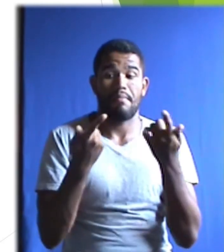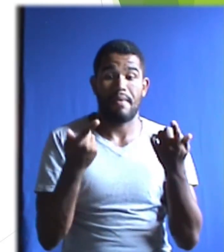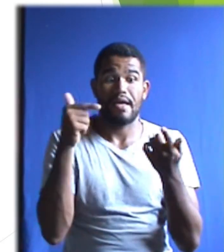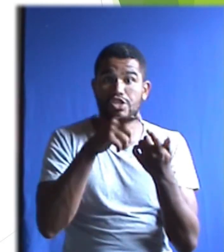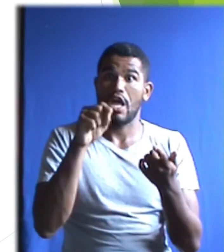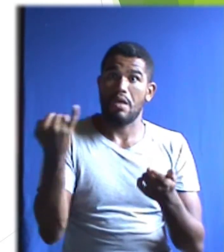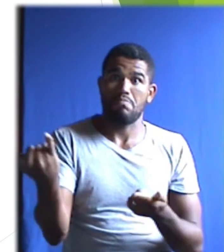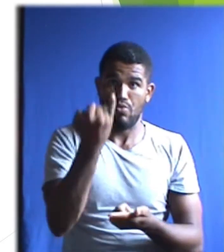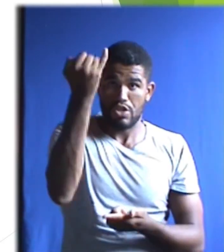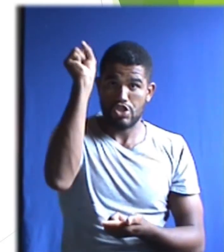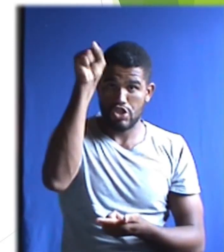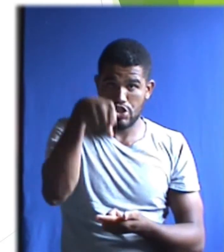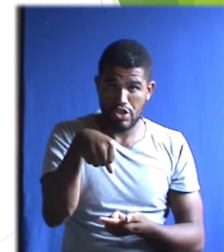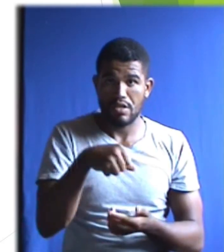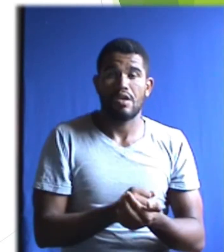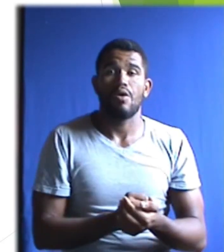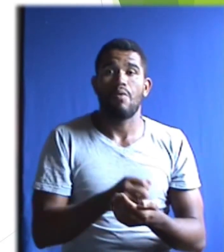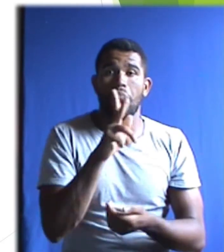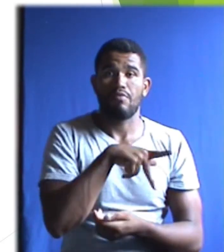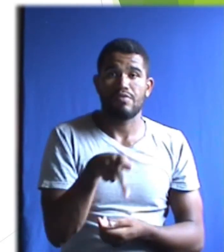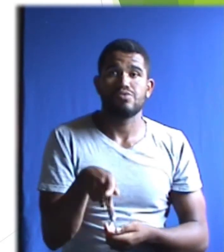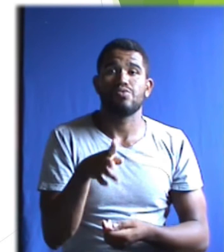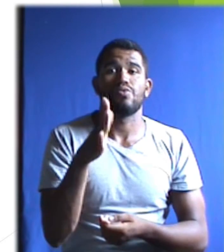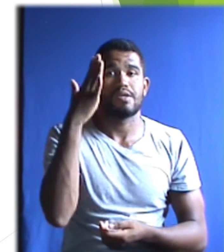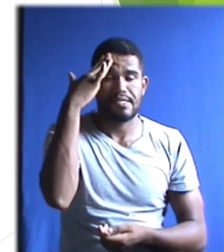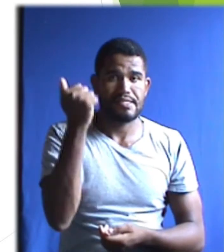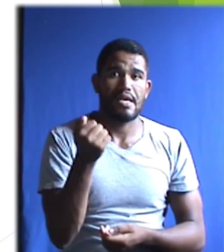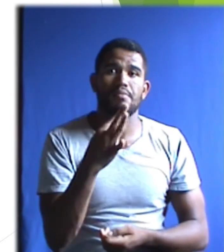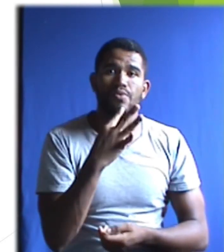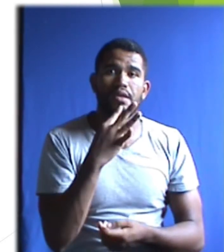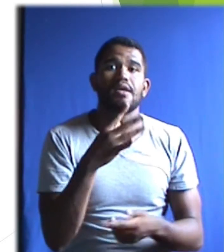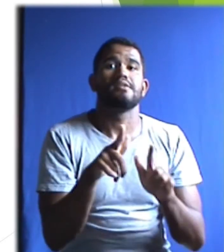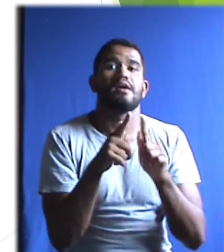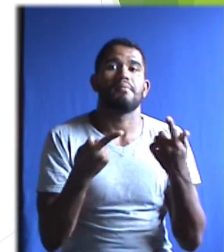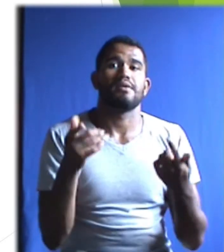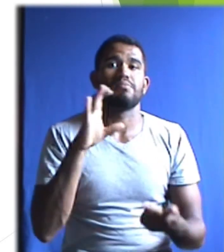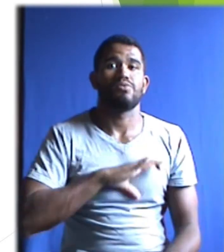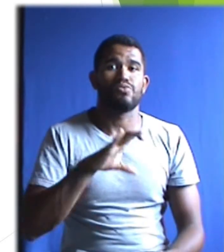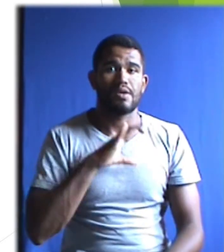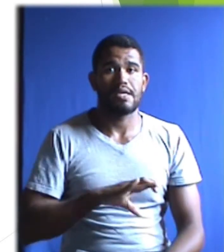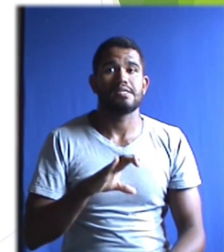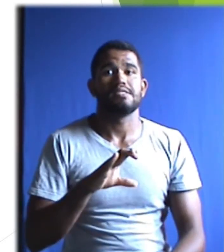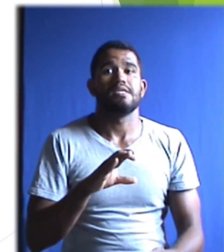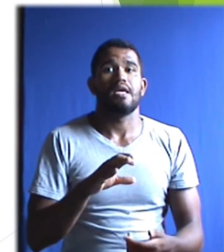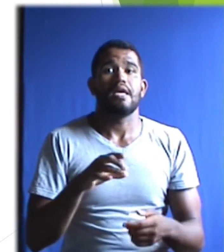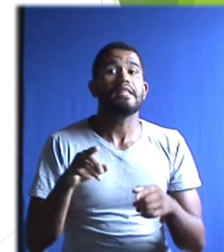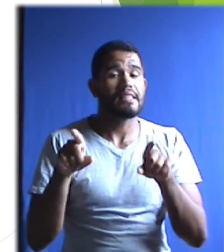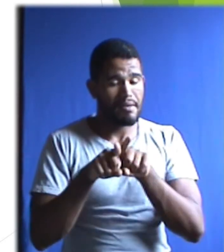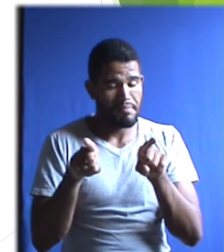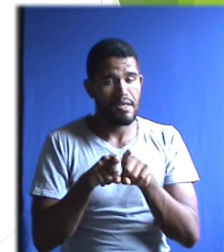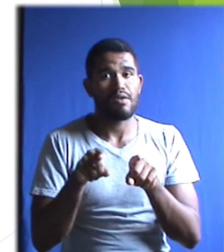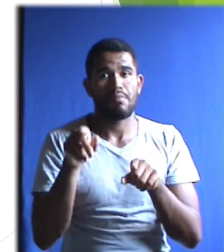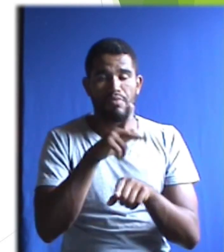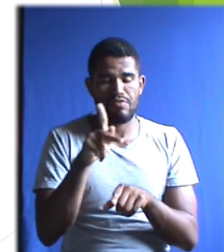importante, ter domínio de gramática é fundamental. Um bom professor que usa a gramática da língua portuguesa é um professor que